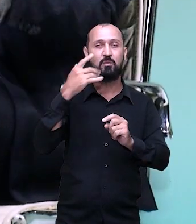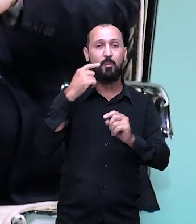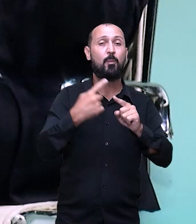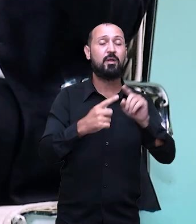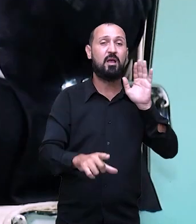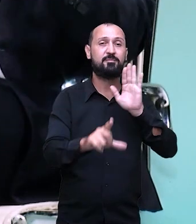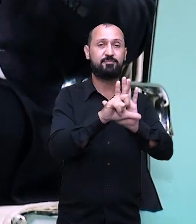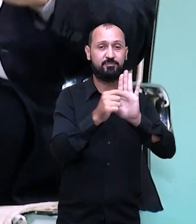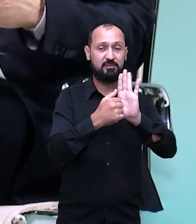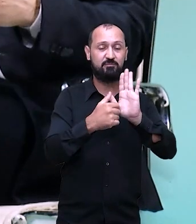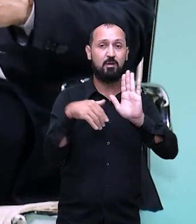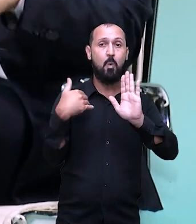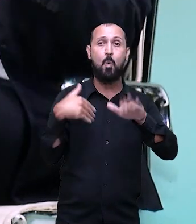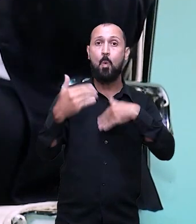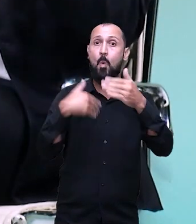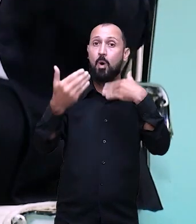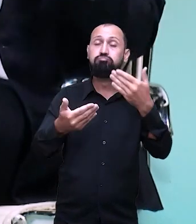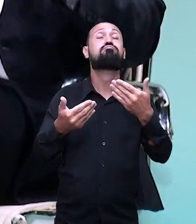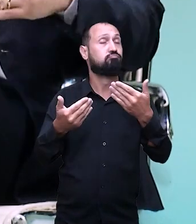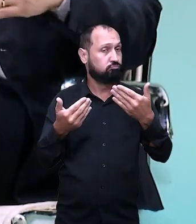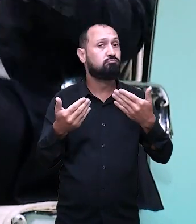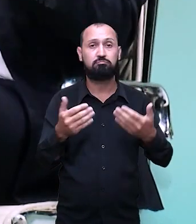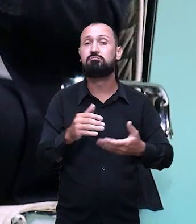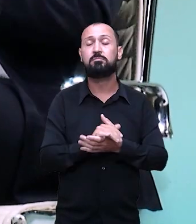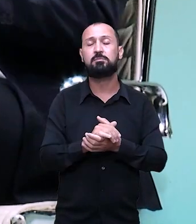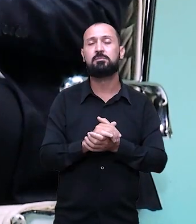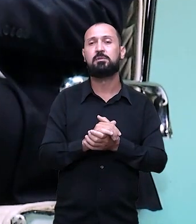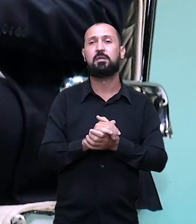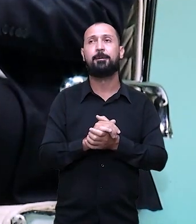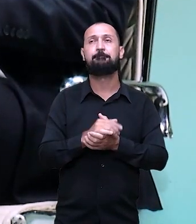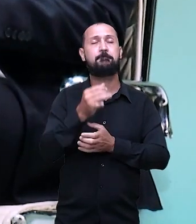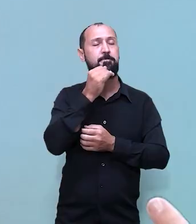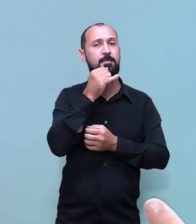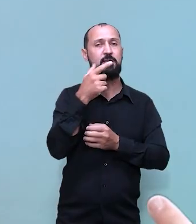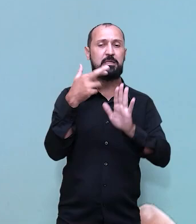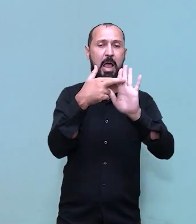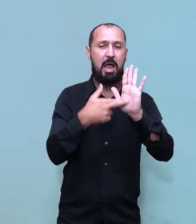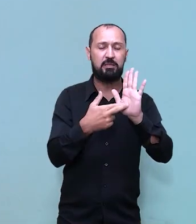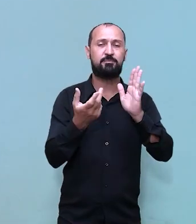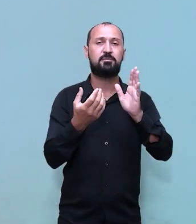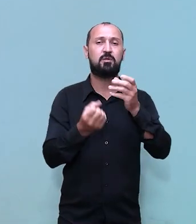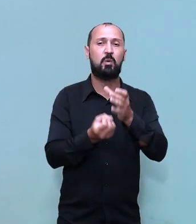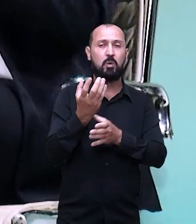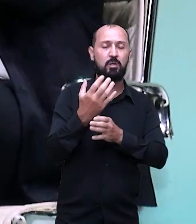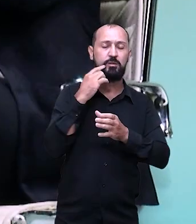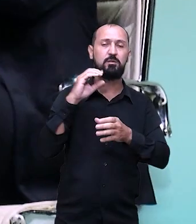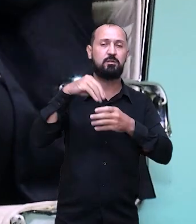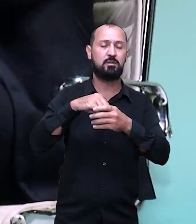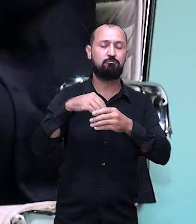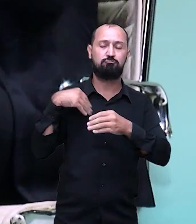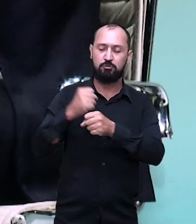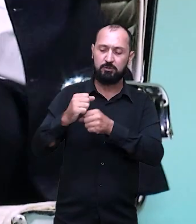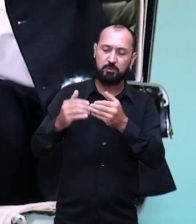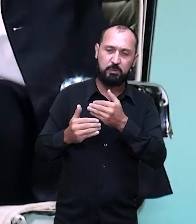pelas NRs. Cada NR, ela refere-se a um determinado assunto específico. Algum campo de trabalho. Não